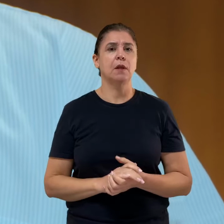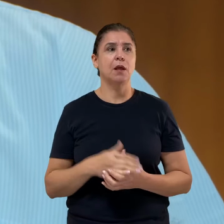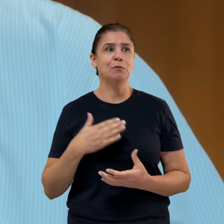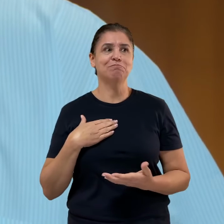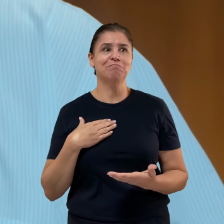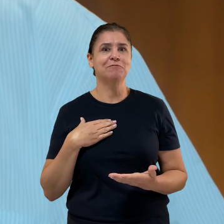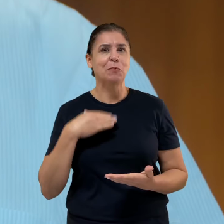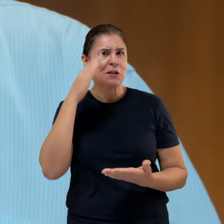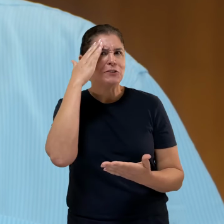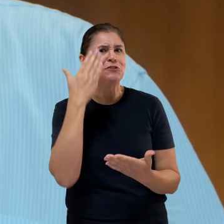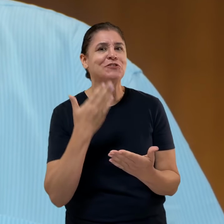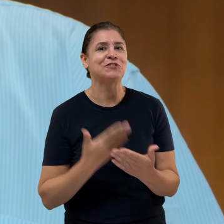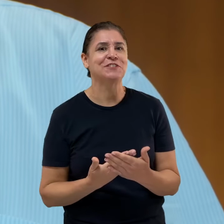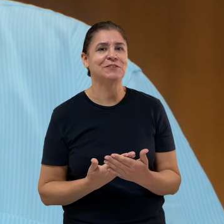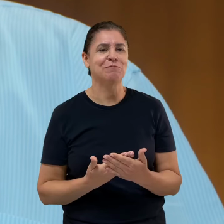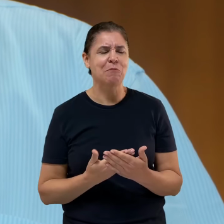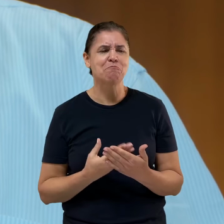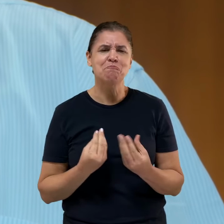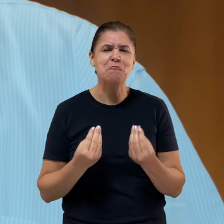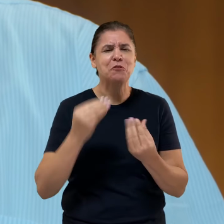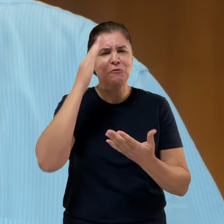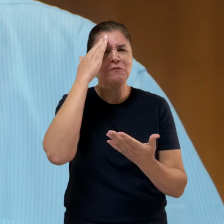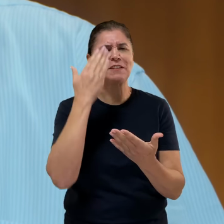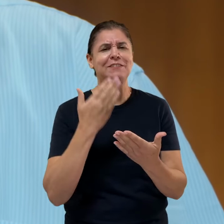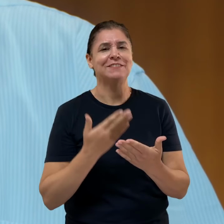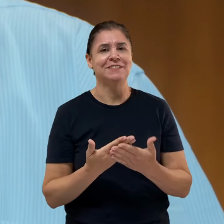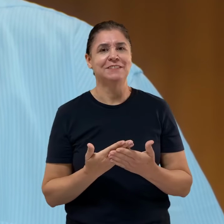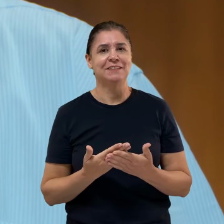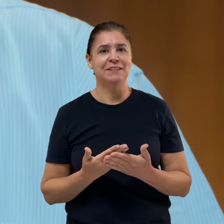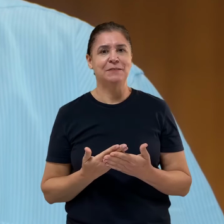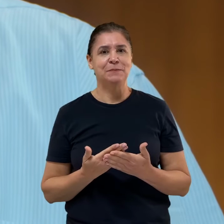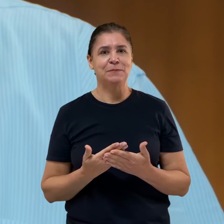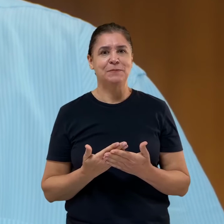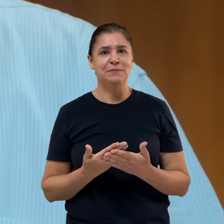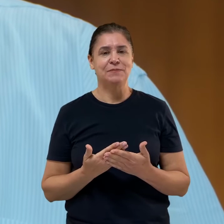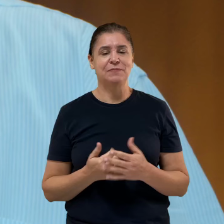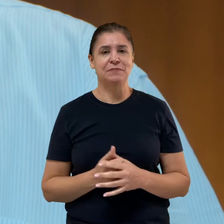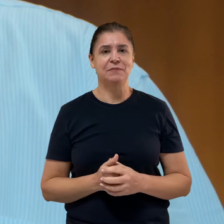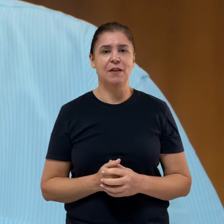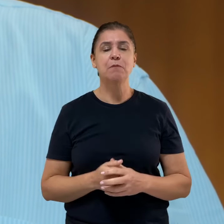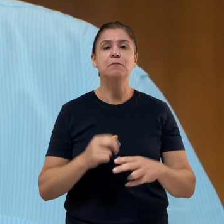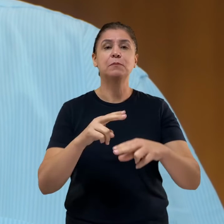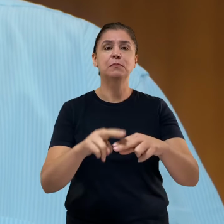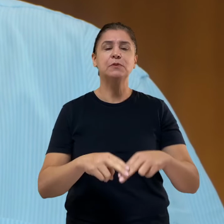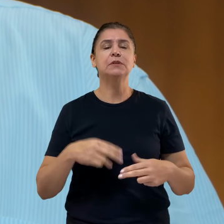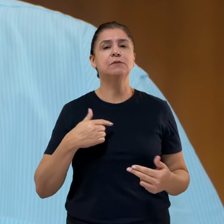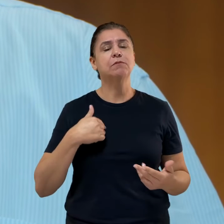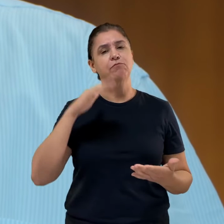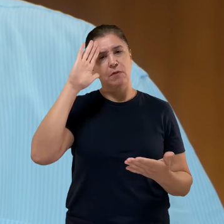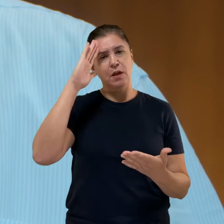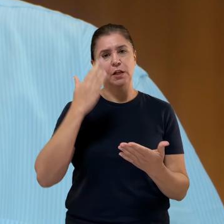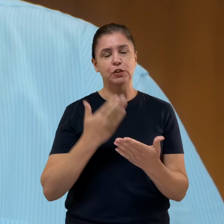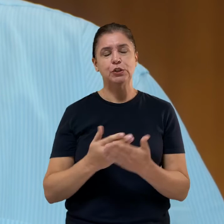Sou otimista. Sou bastante otimista e por isso acredito que